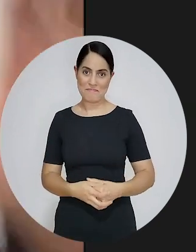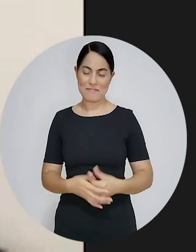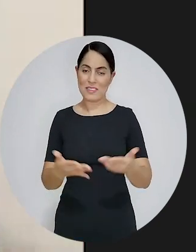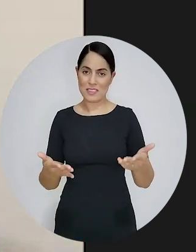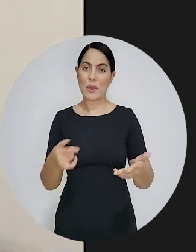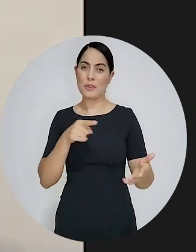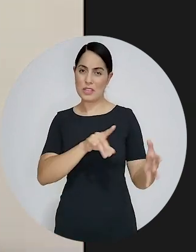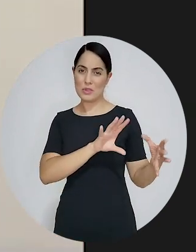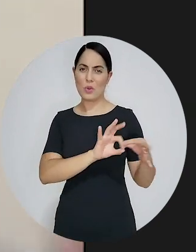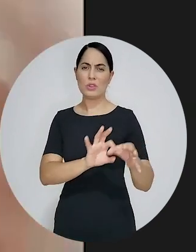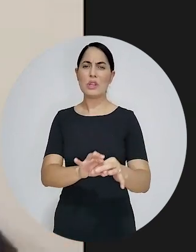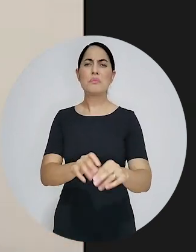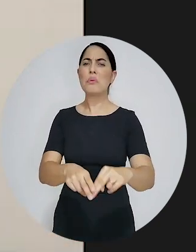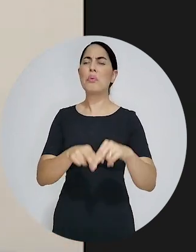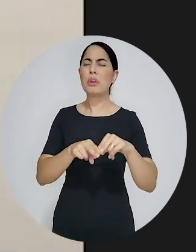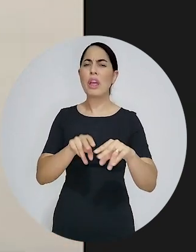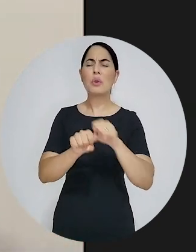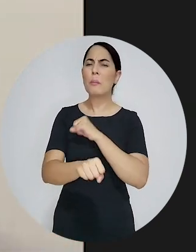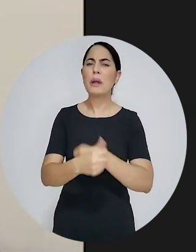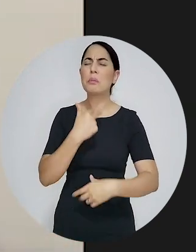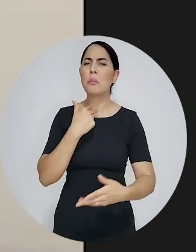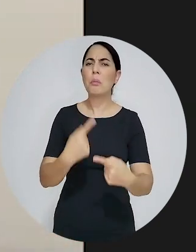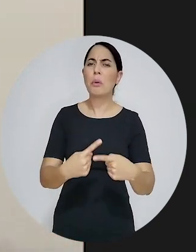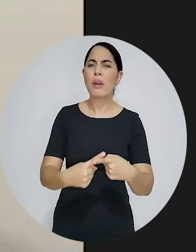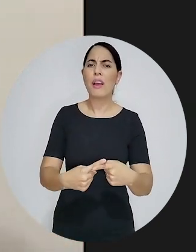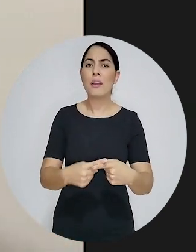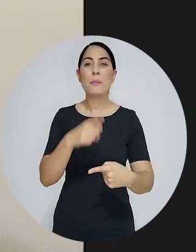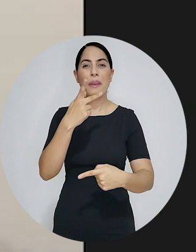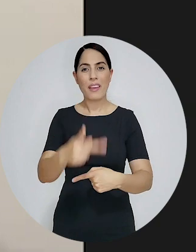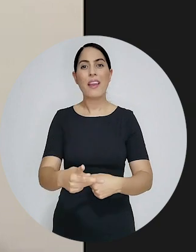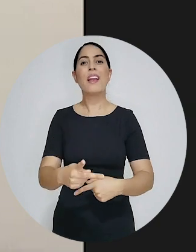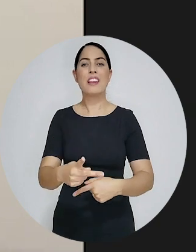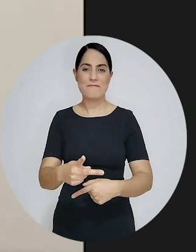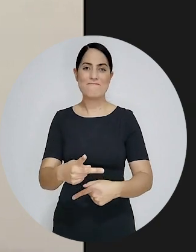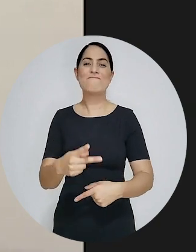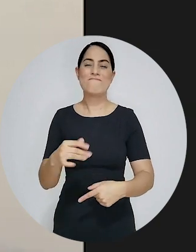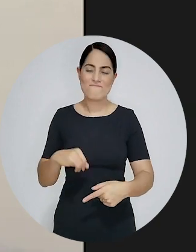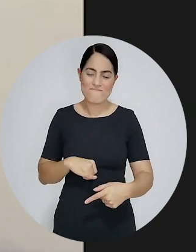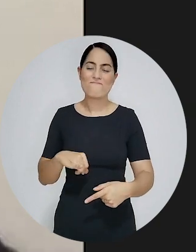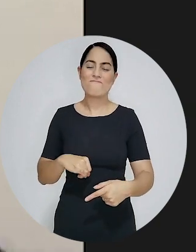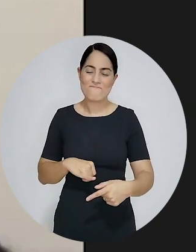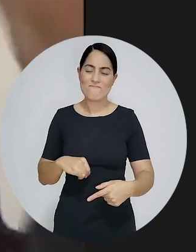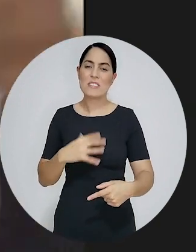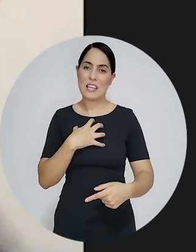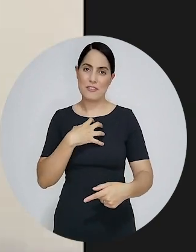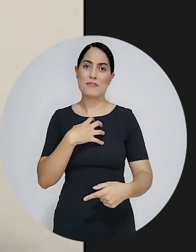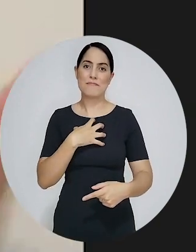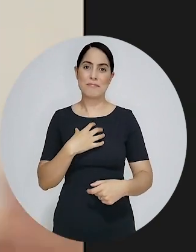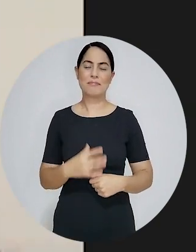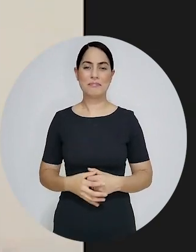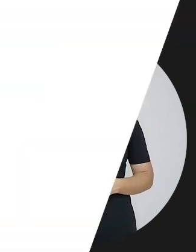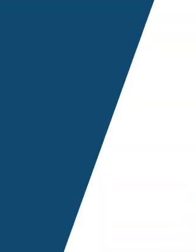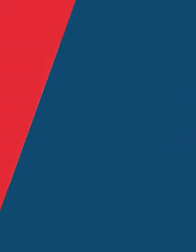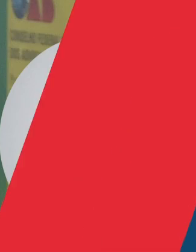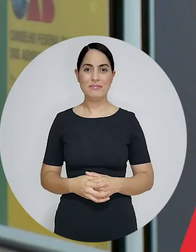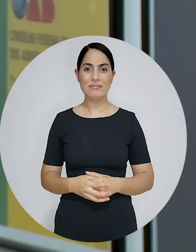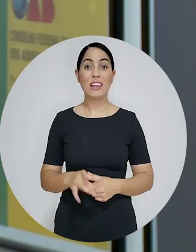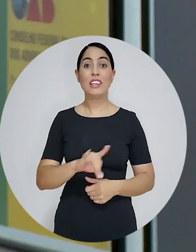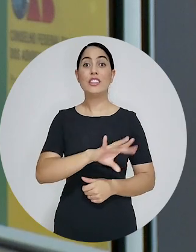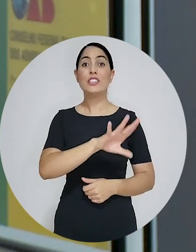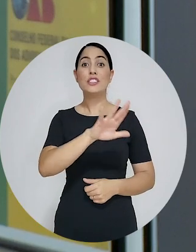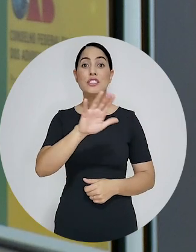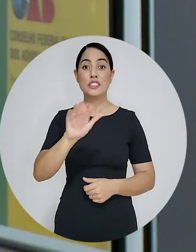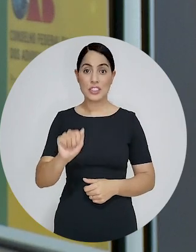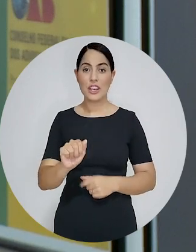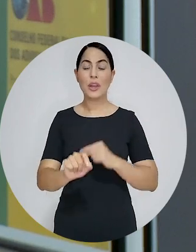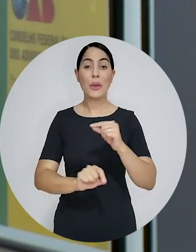ações que muitos colegas vão poder citar essa passagem. Porque não mata por quê? Porque é feio? Não. Porque sente sofrimento. Neste